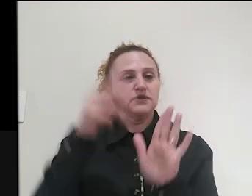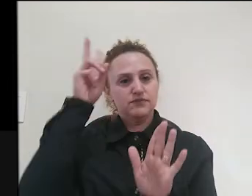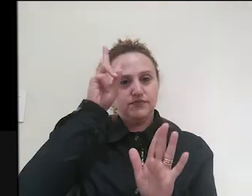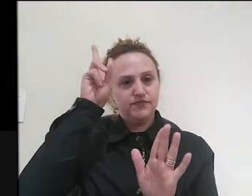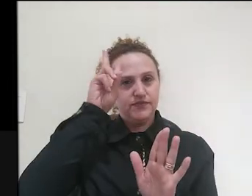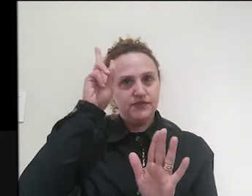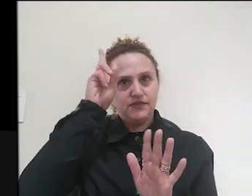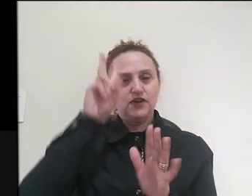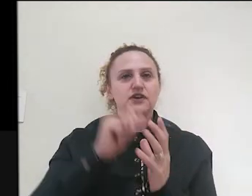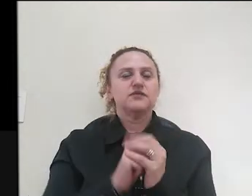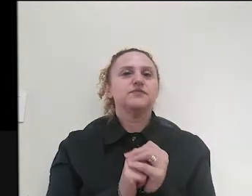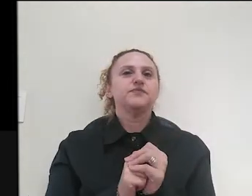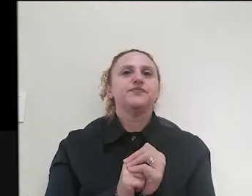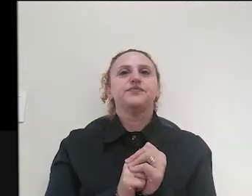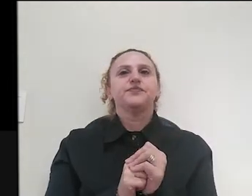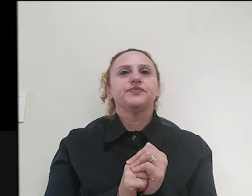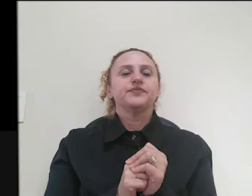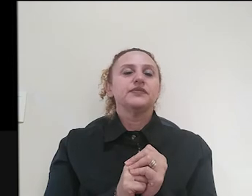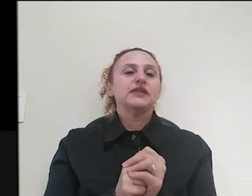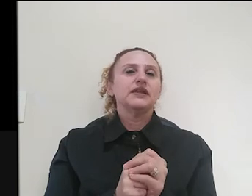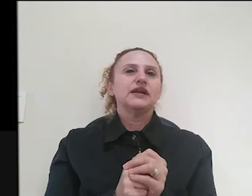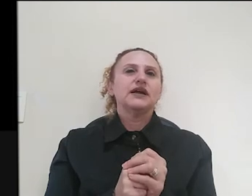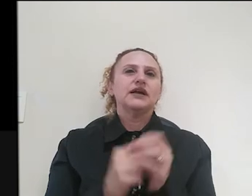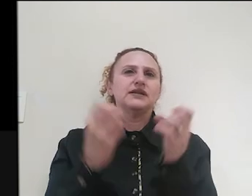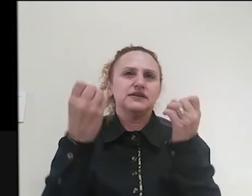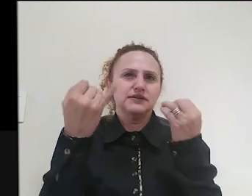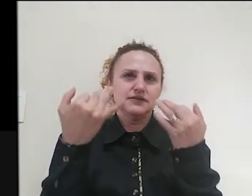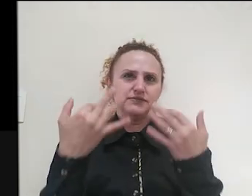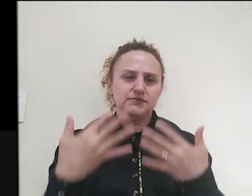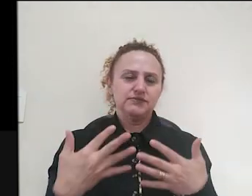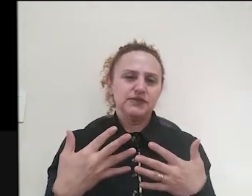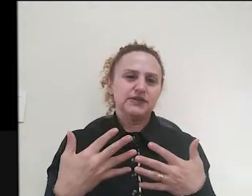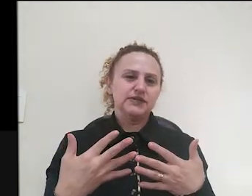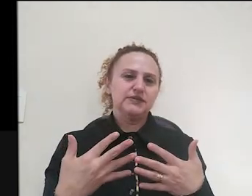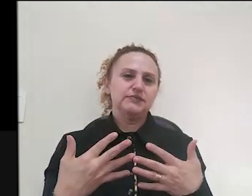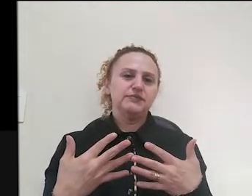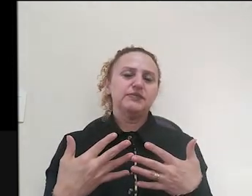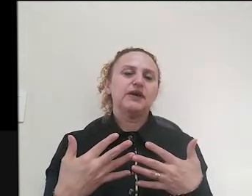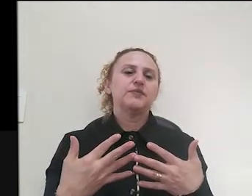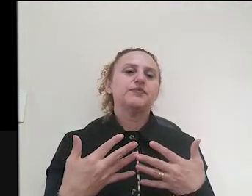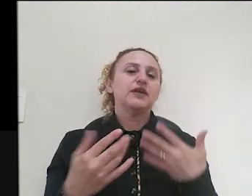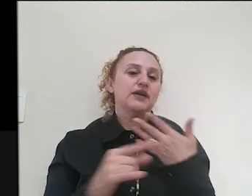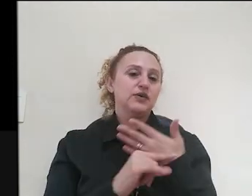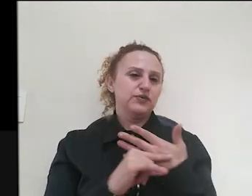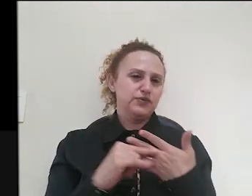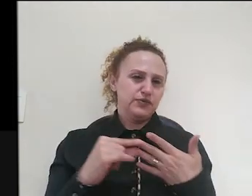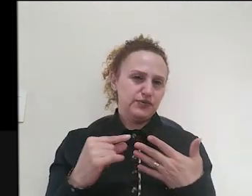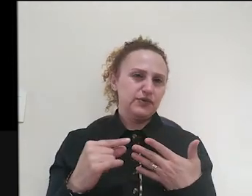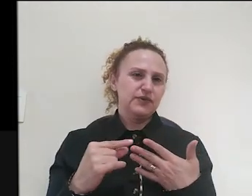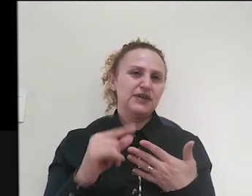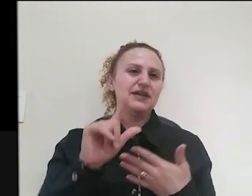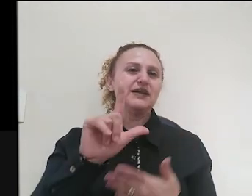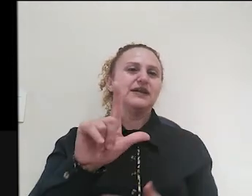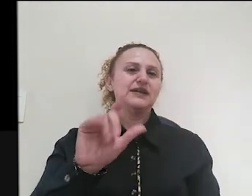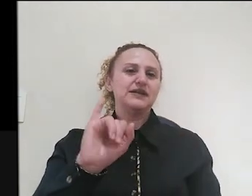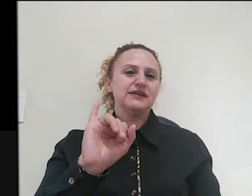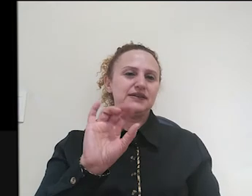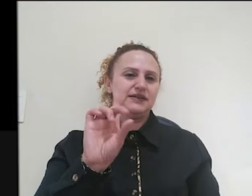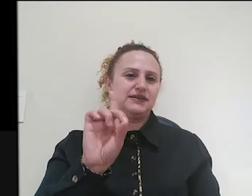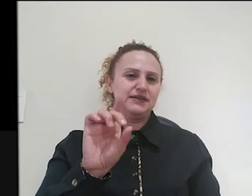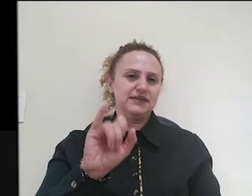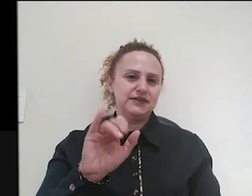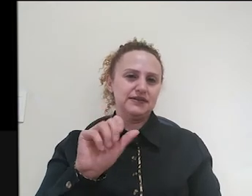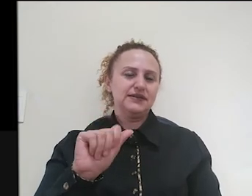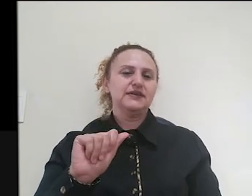Ela diz o seguinte: na segunda metade do século XVIII, realizou-se uma expressiva transformação na vida cultural do Ocidente. Com o surgimento